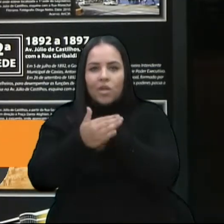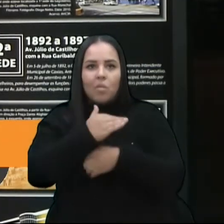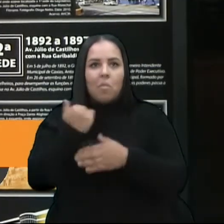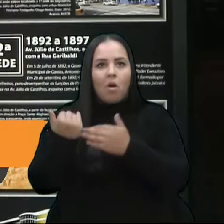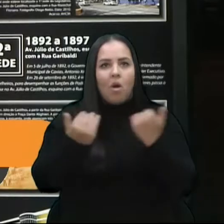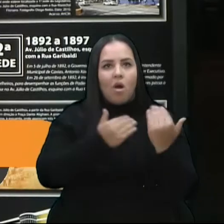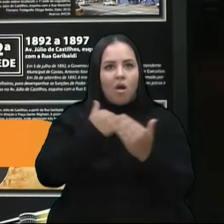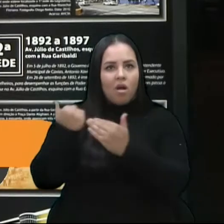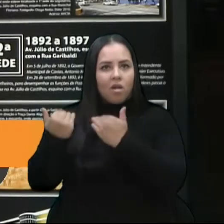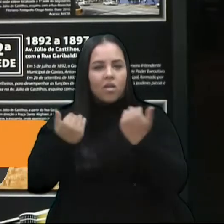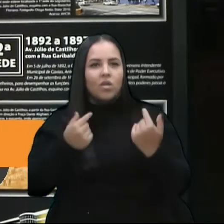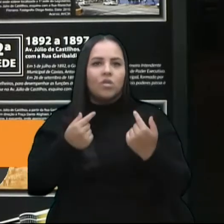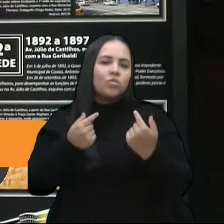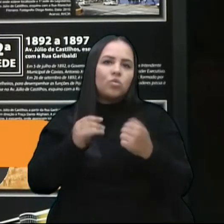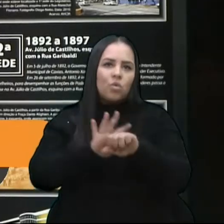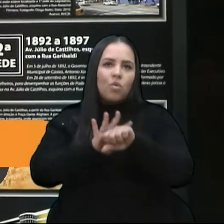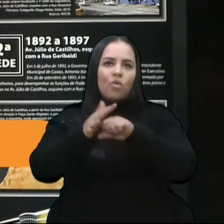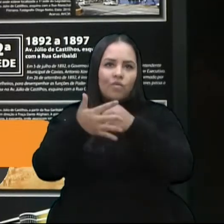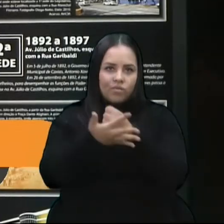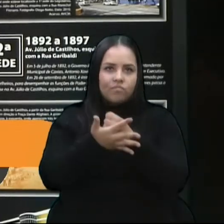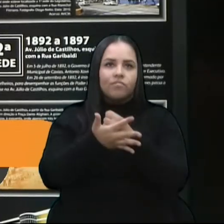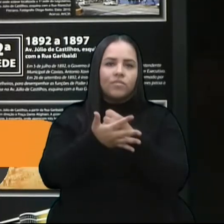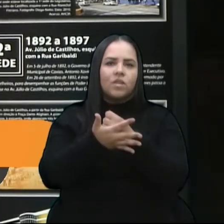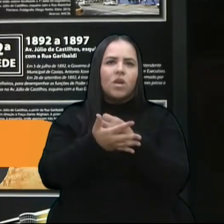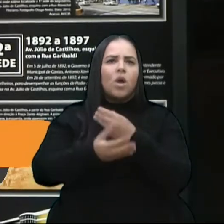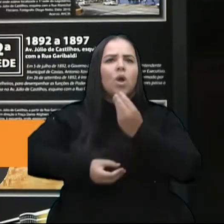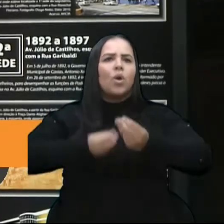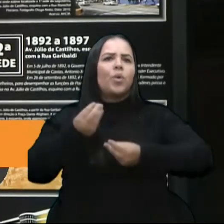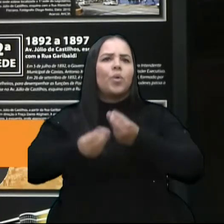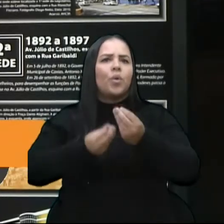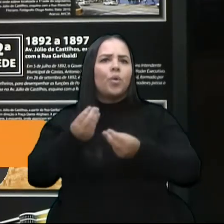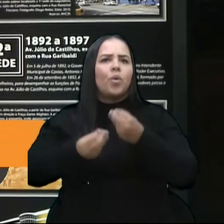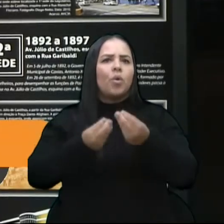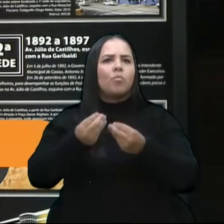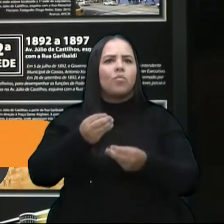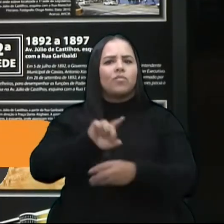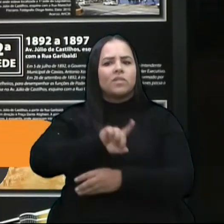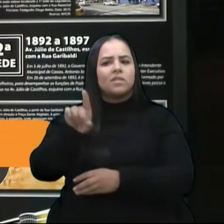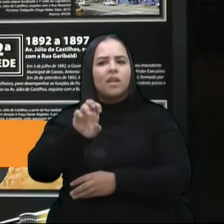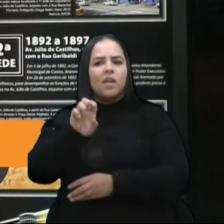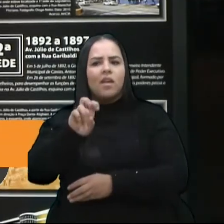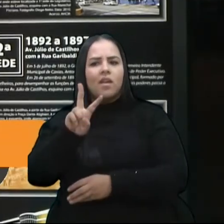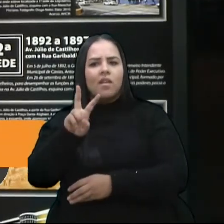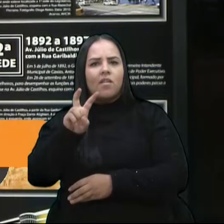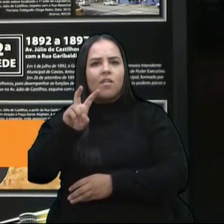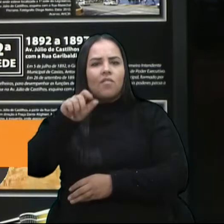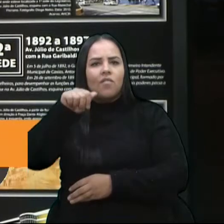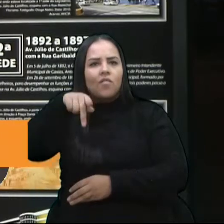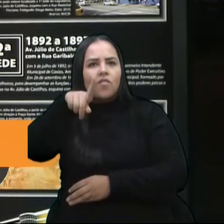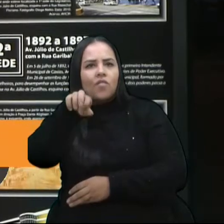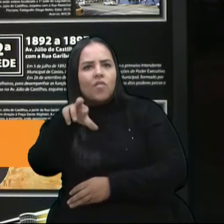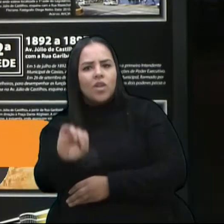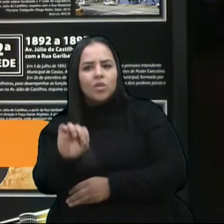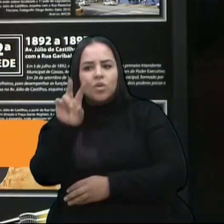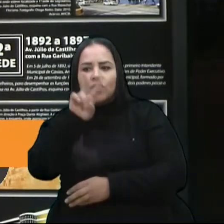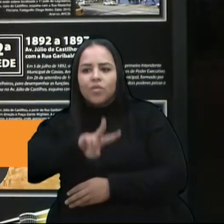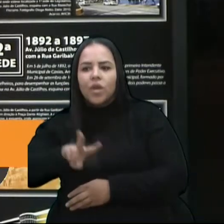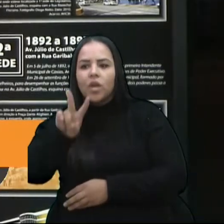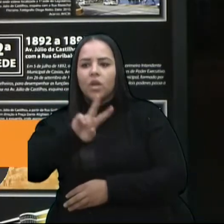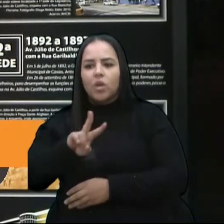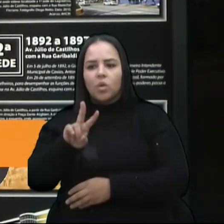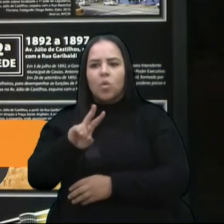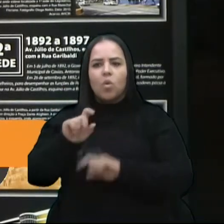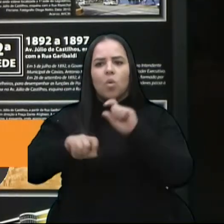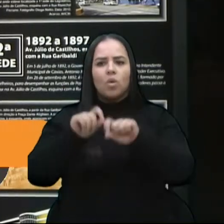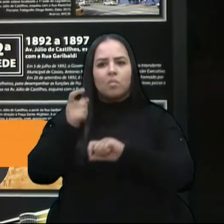infecções por Covid-19. Como que o Evandro enxergou a reação da população diante